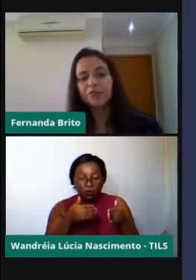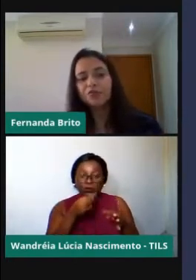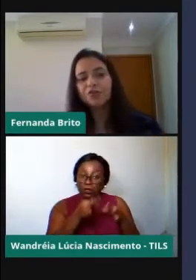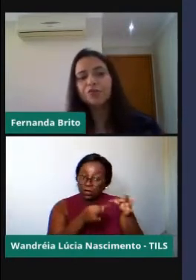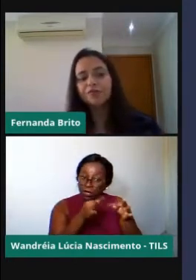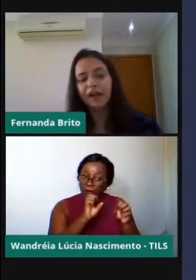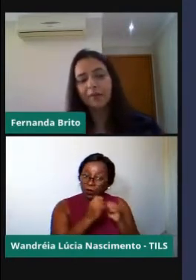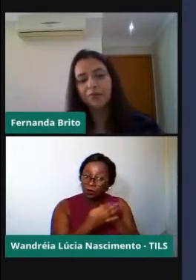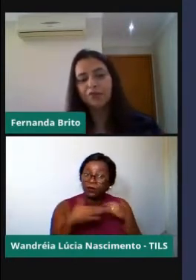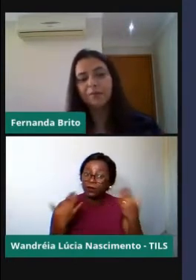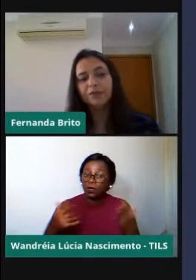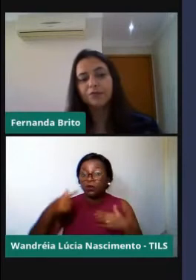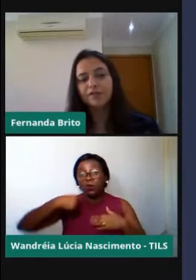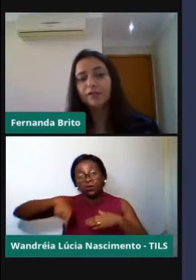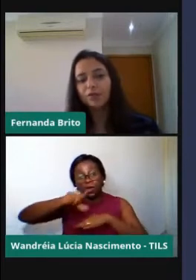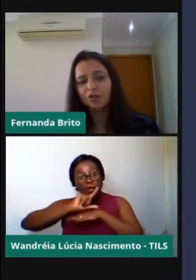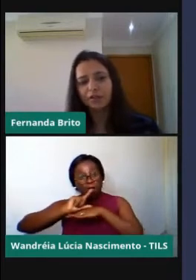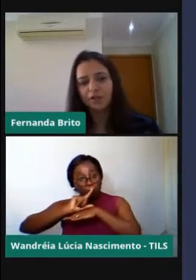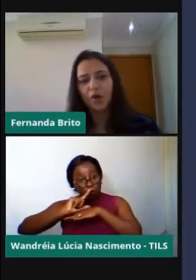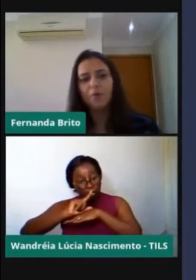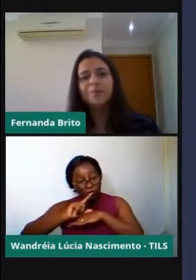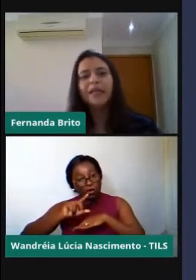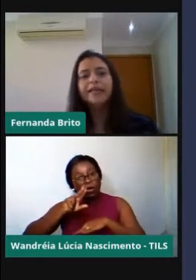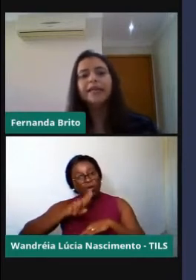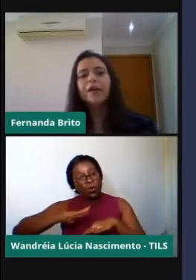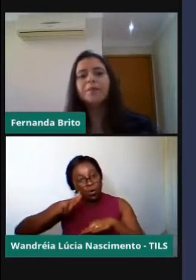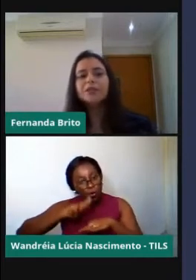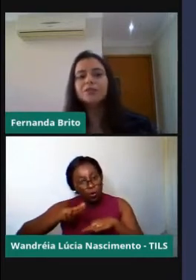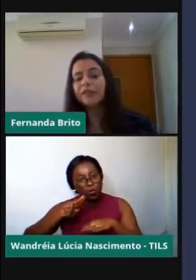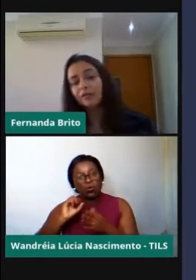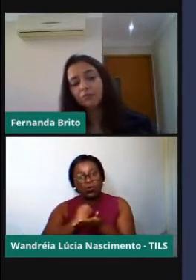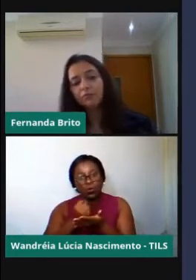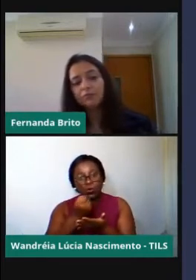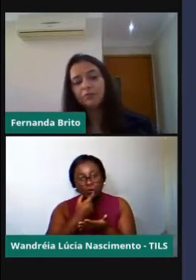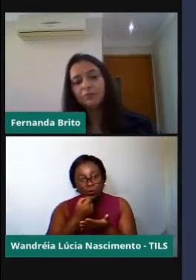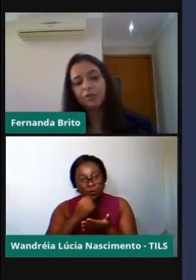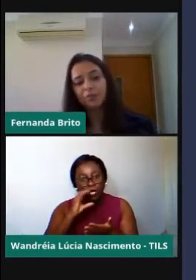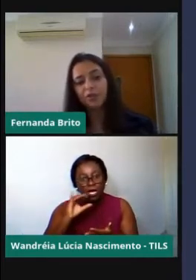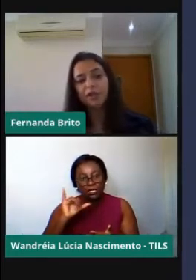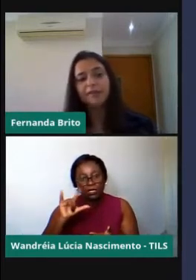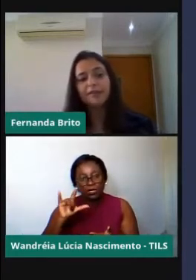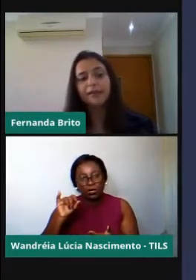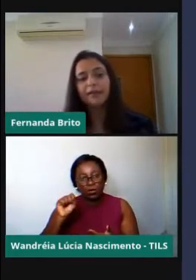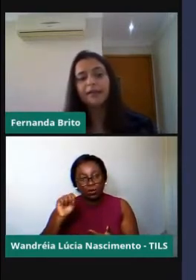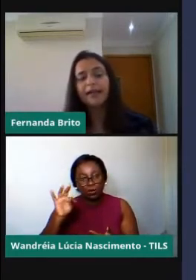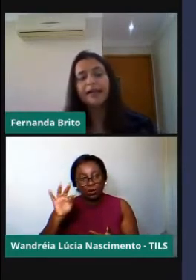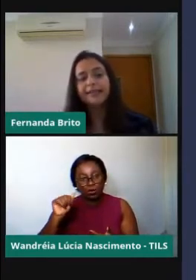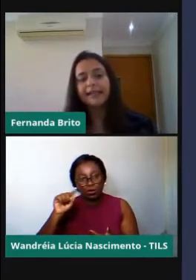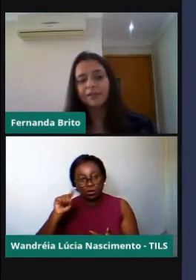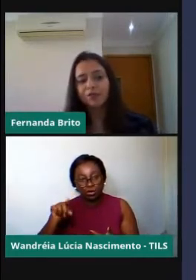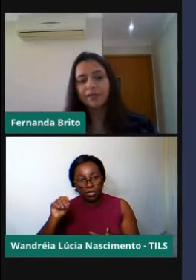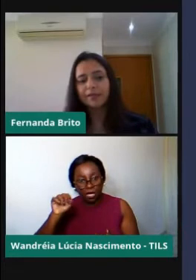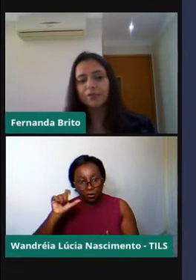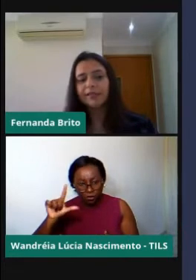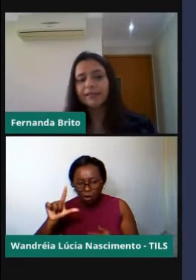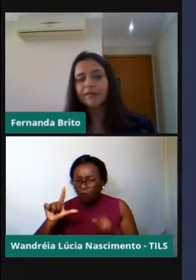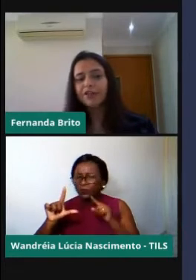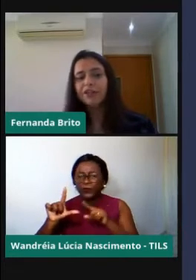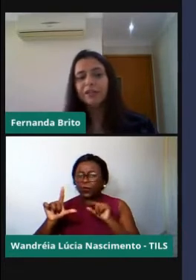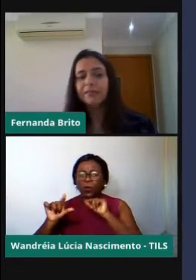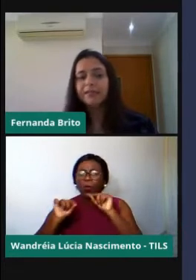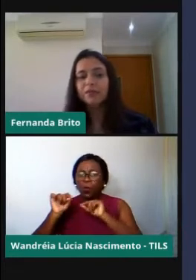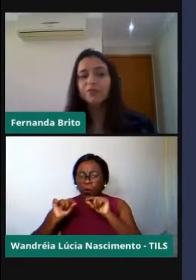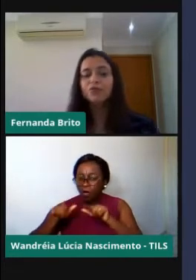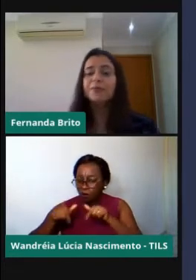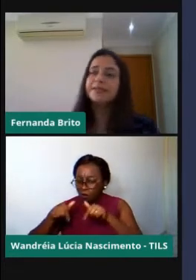os efeitos de um fármaco chamado de cilostazol, que é uma substância que exerce suas ações